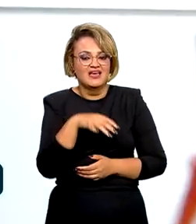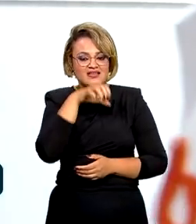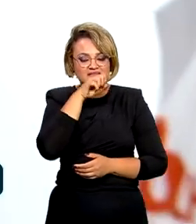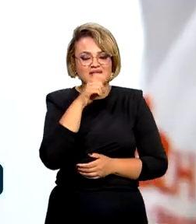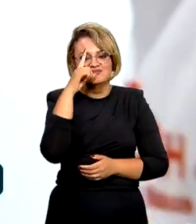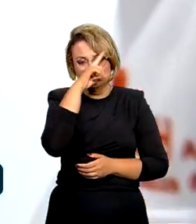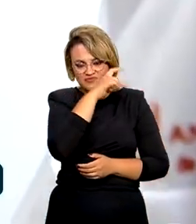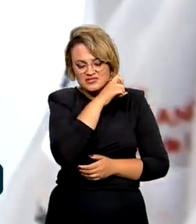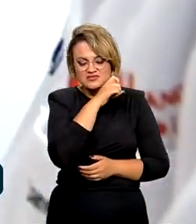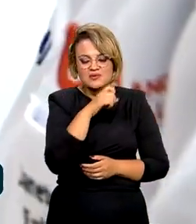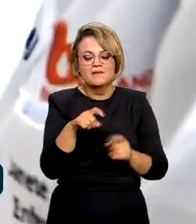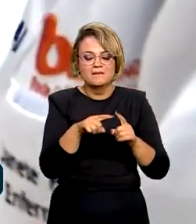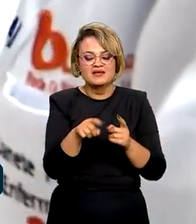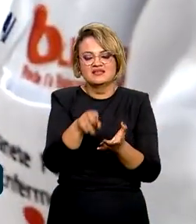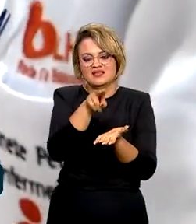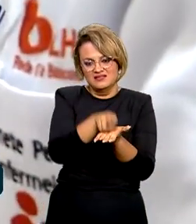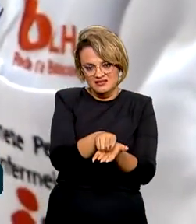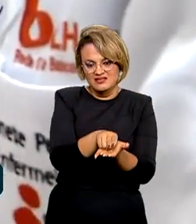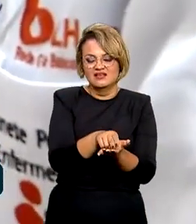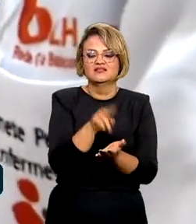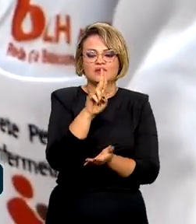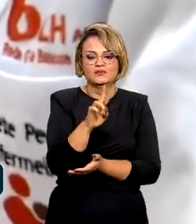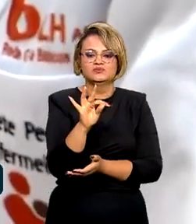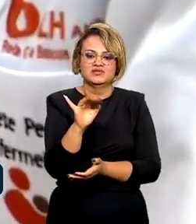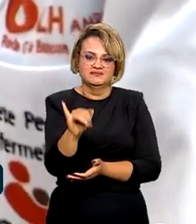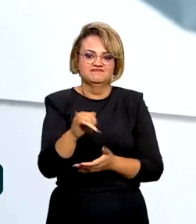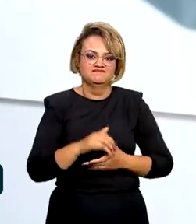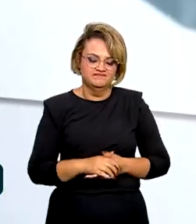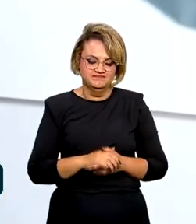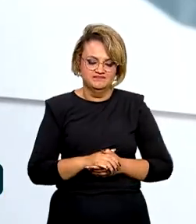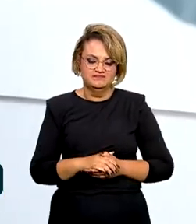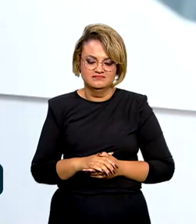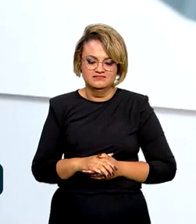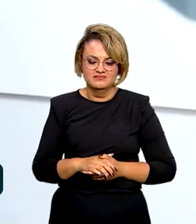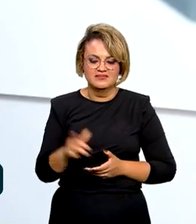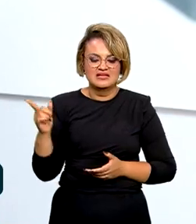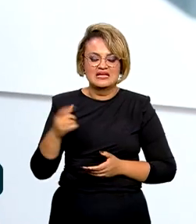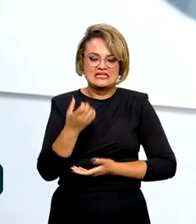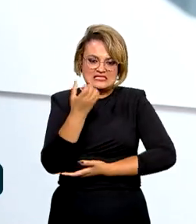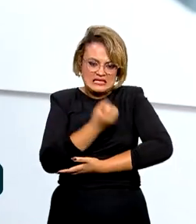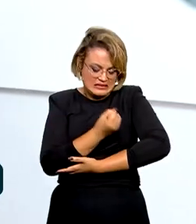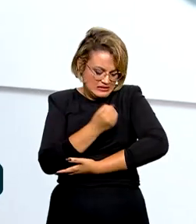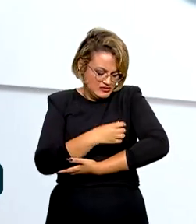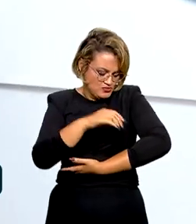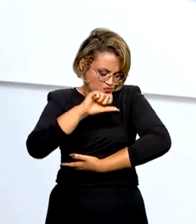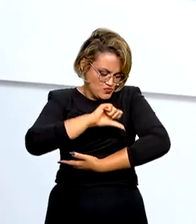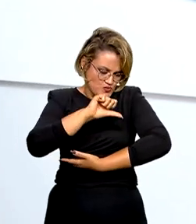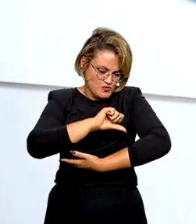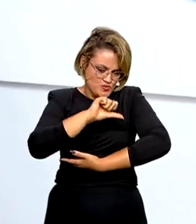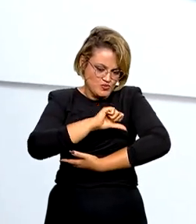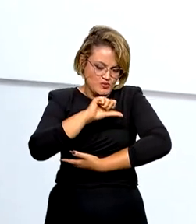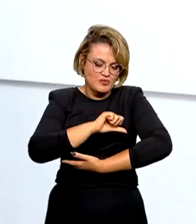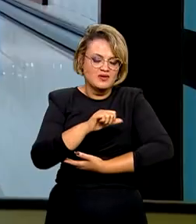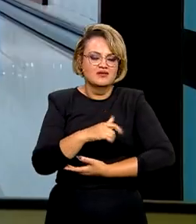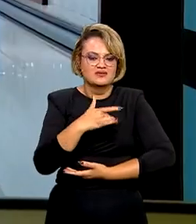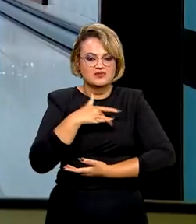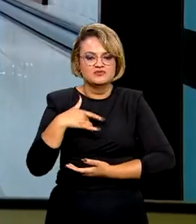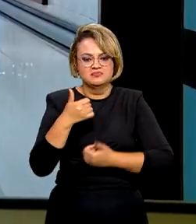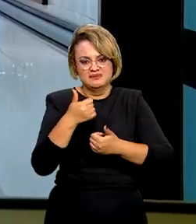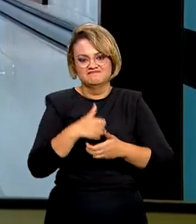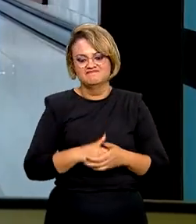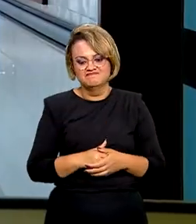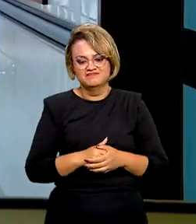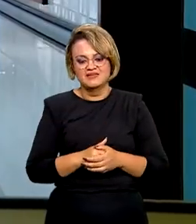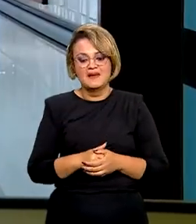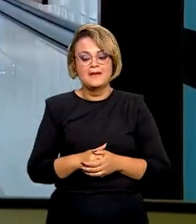bebê também está internada na UTI neonatal. O leite materno é importante porque faz bem ao bebê. Este é